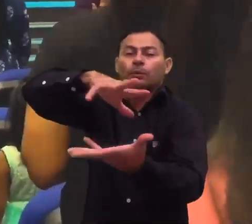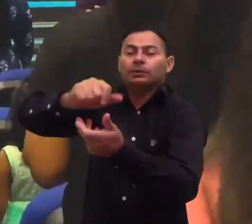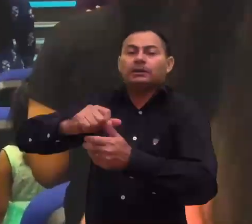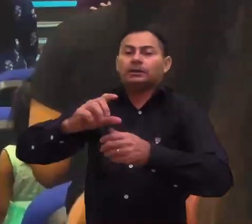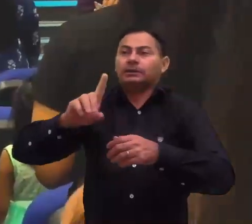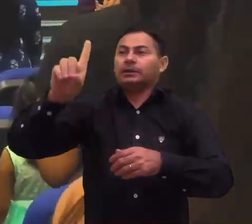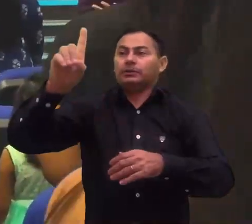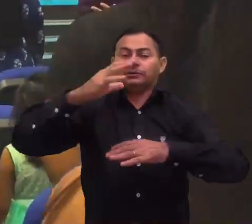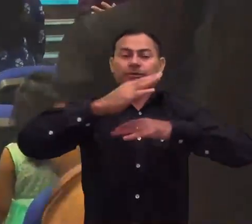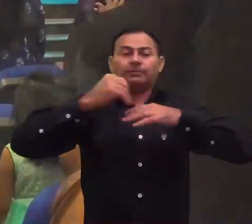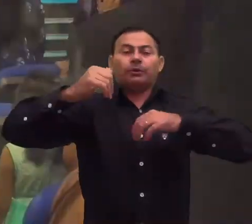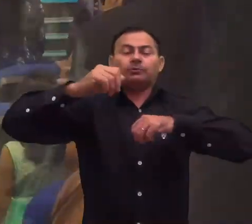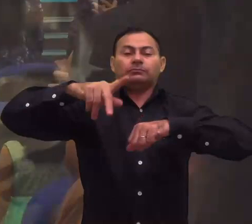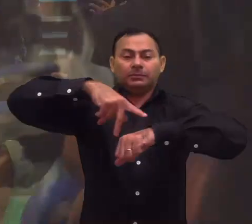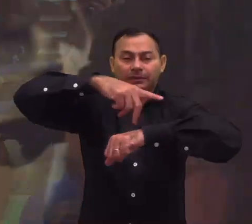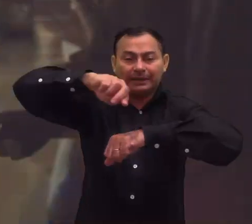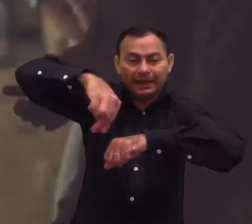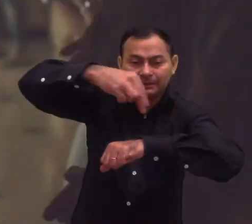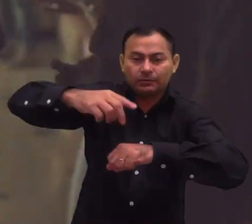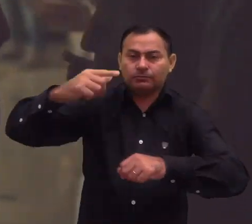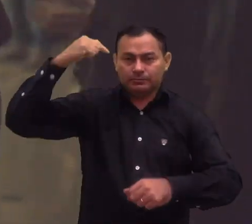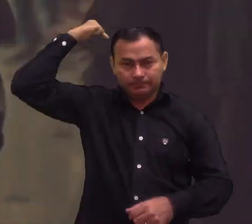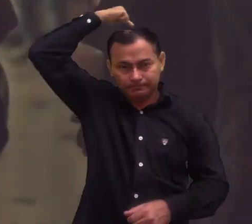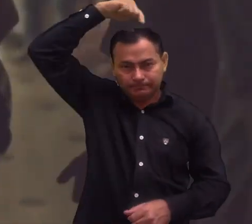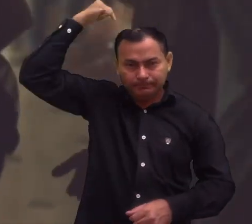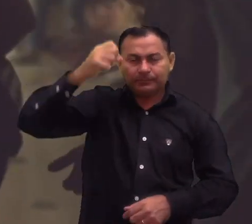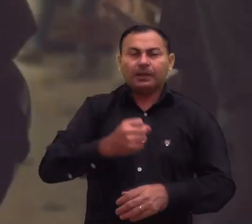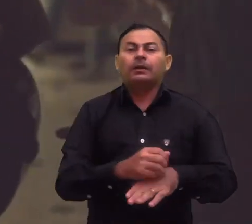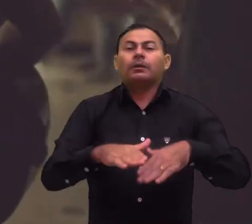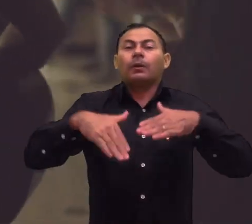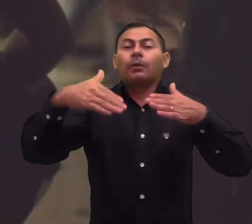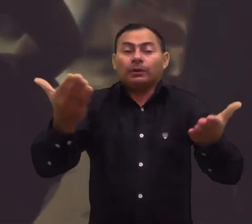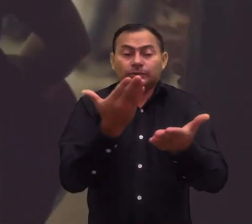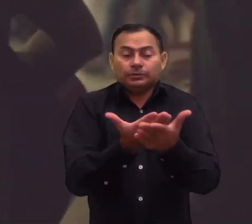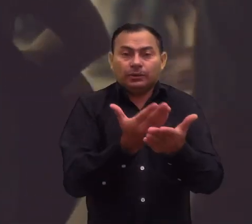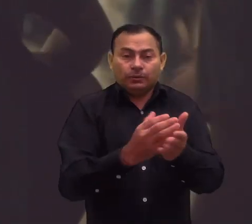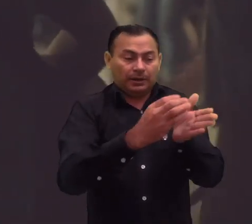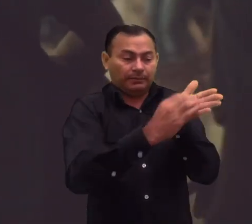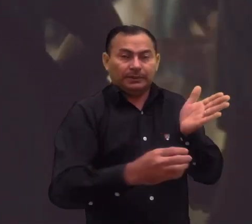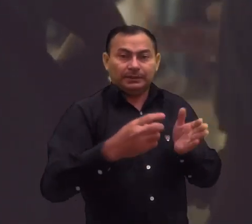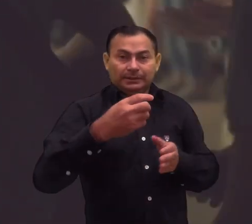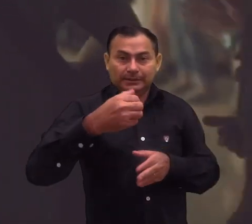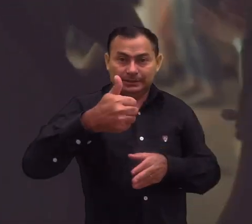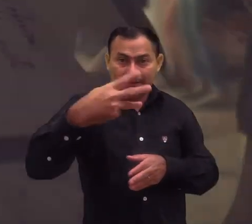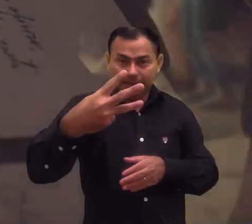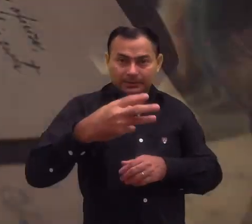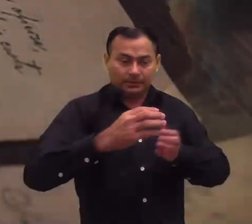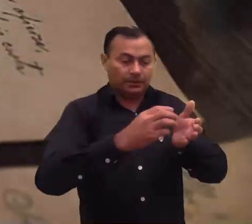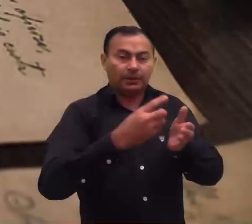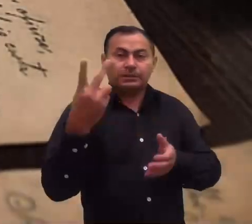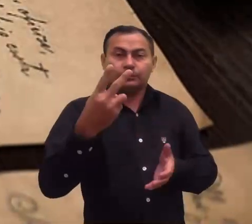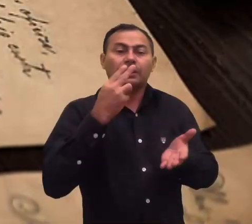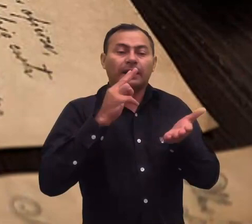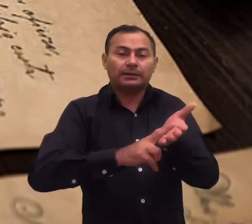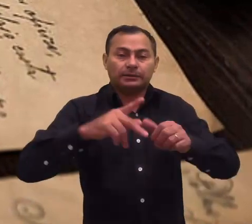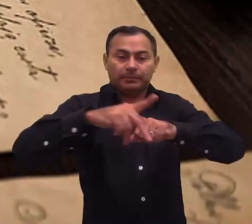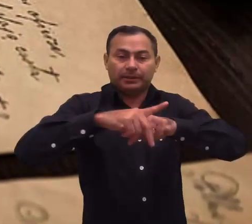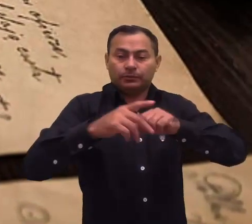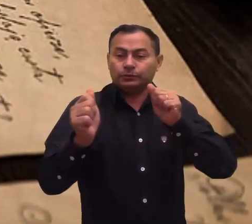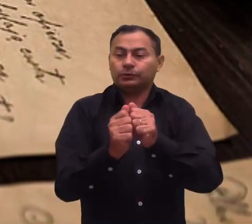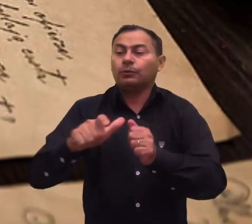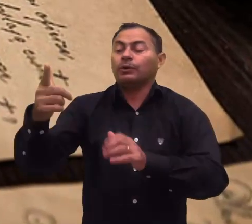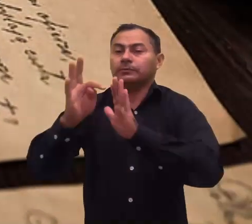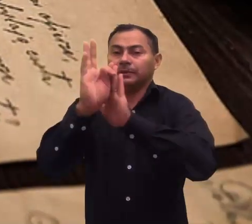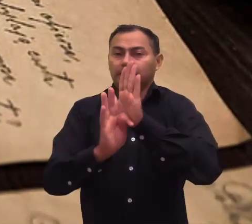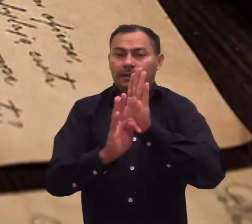o mundo, que ele chamou de nação santa. Quando estudarmos o capítulo 3 da segunda carta de Pedro, junto